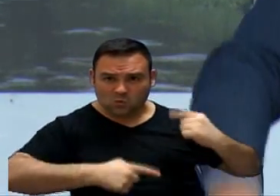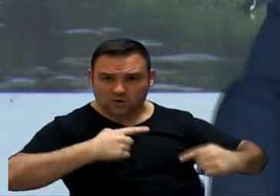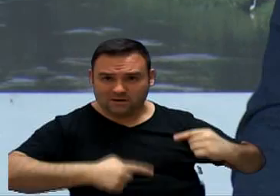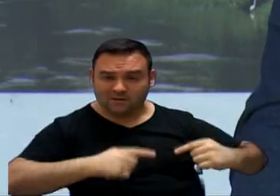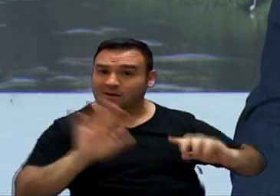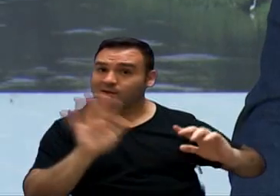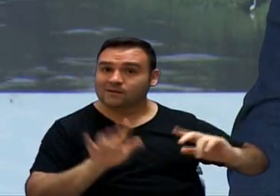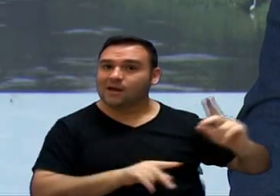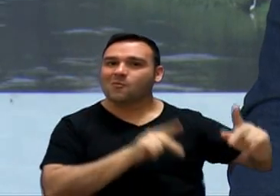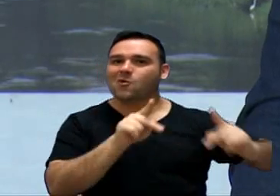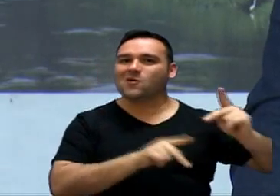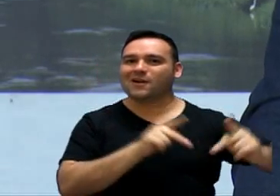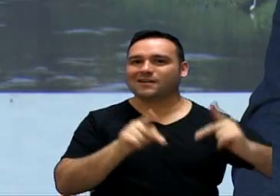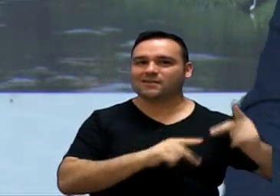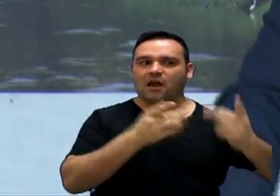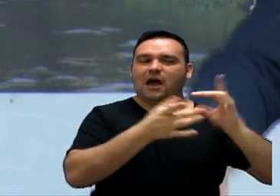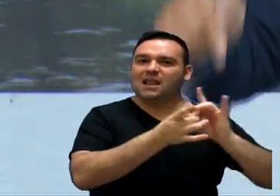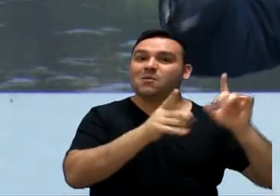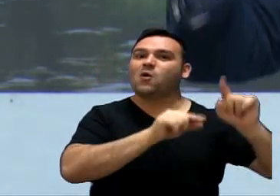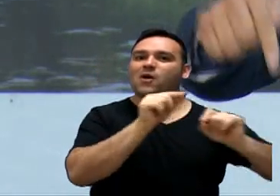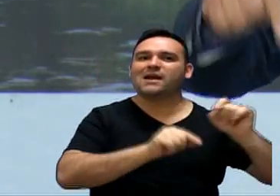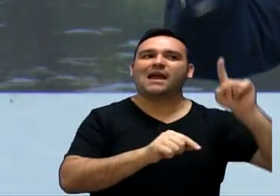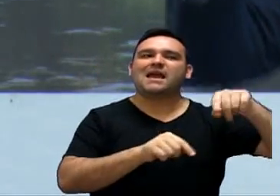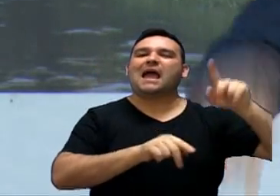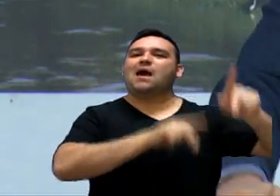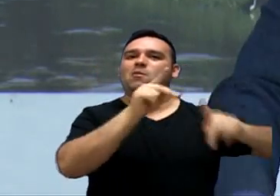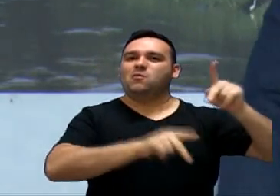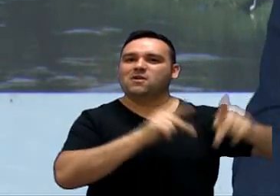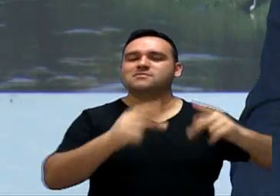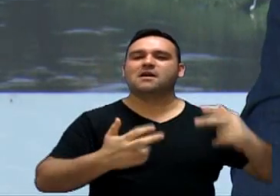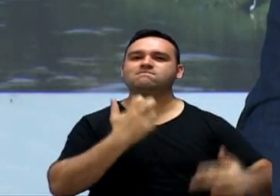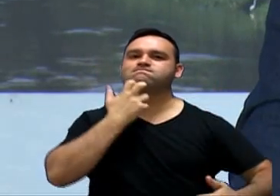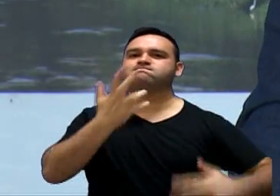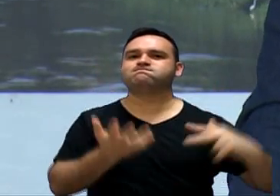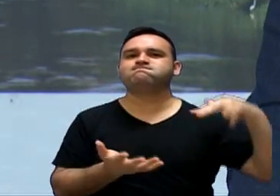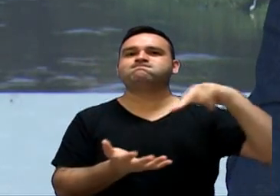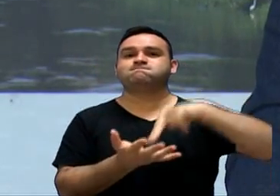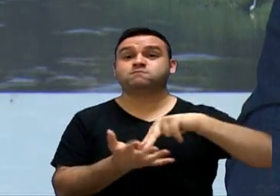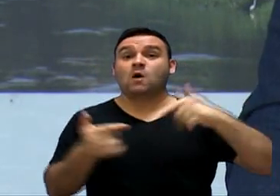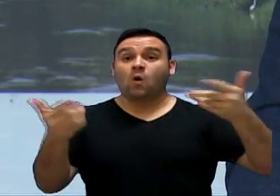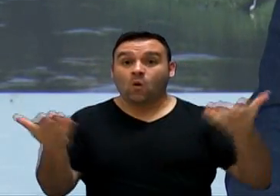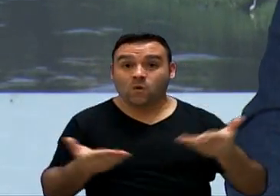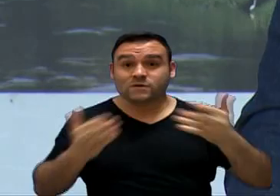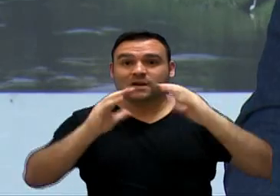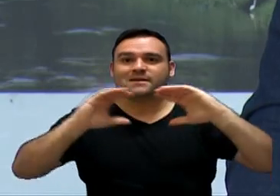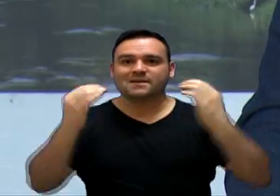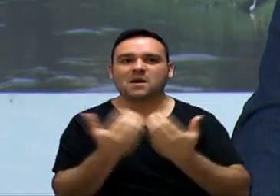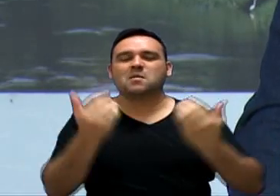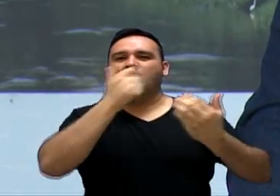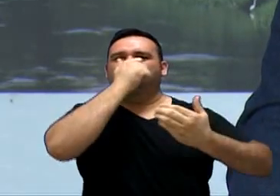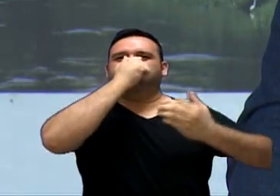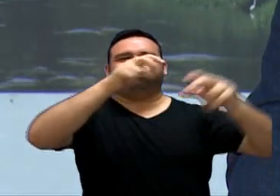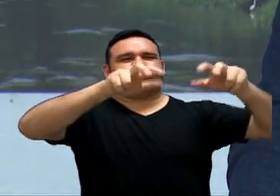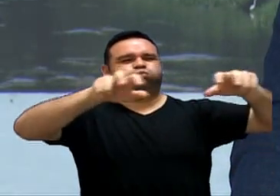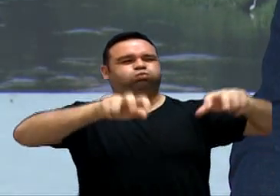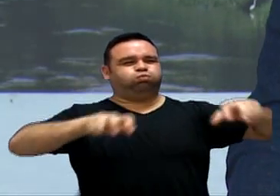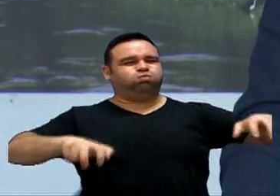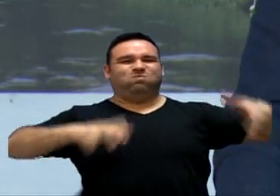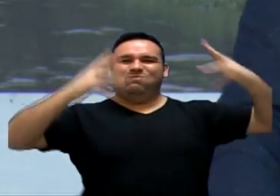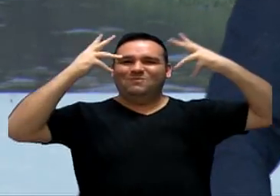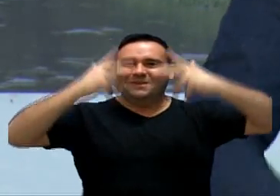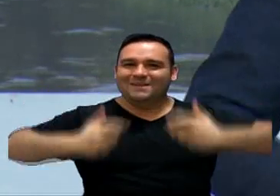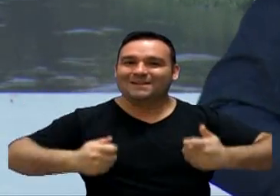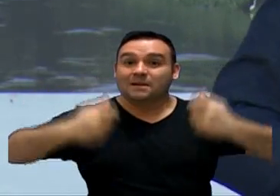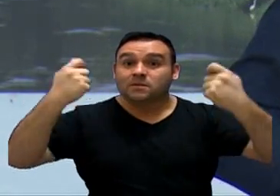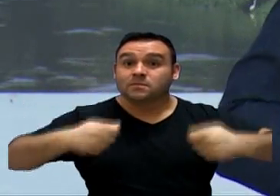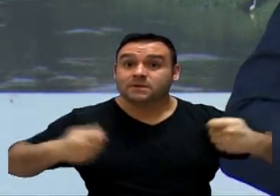o povo. Democracia de verdade é onde a população tem voz. E esta casa hoje, senhor presidente, está cheia. Nós precisamos